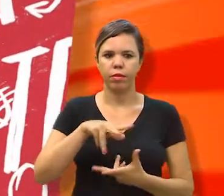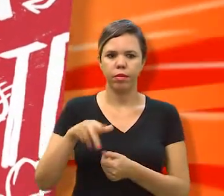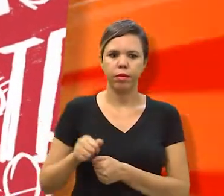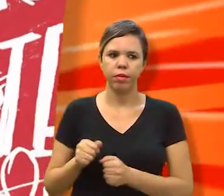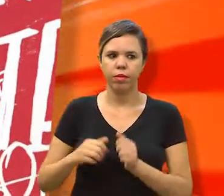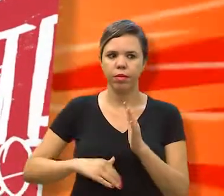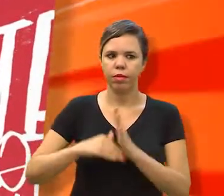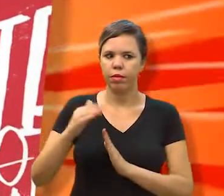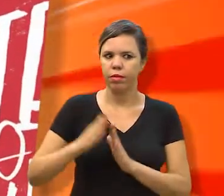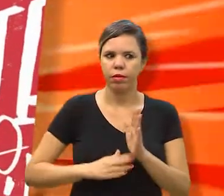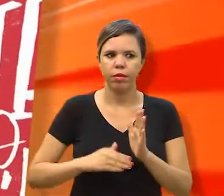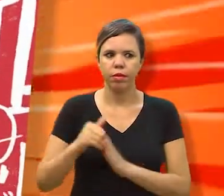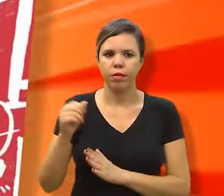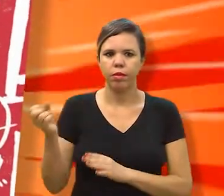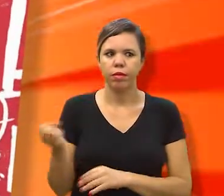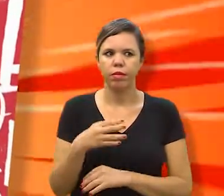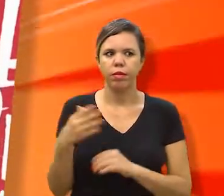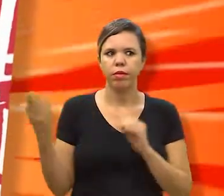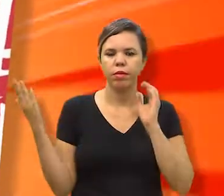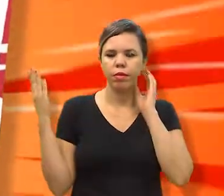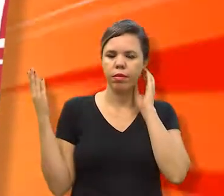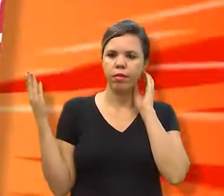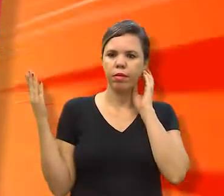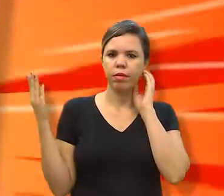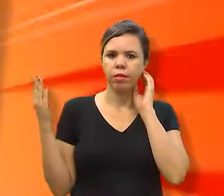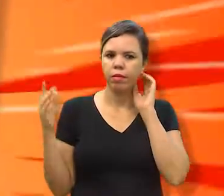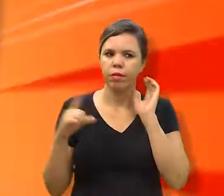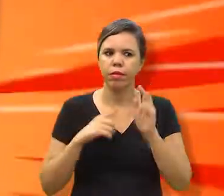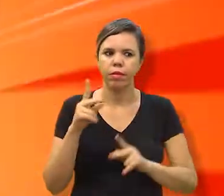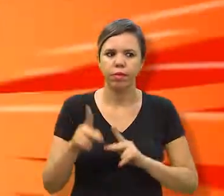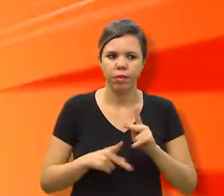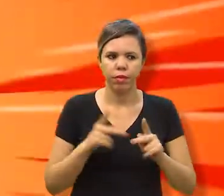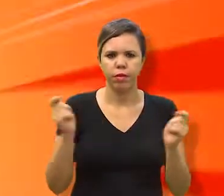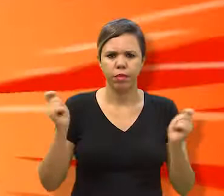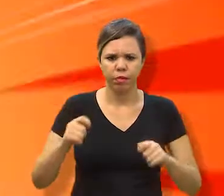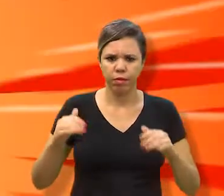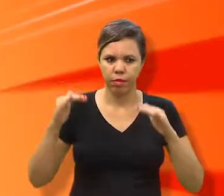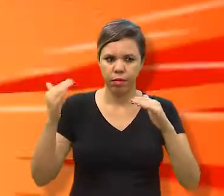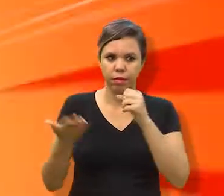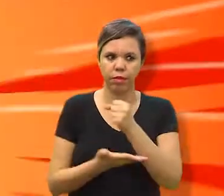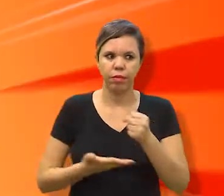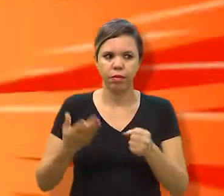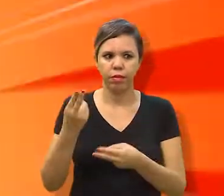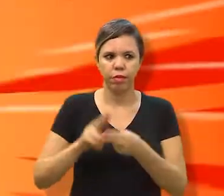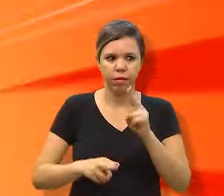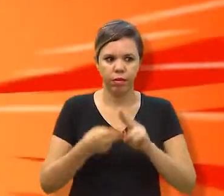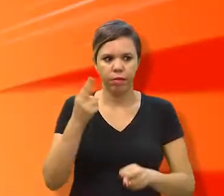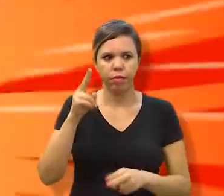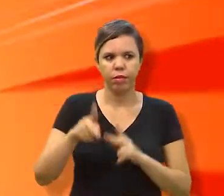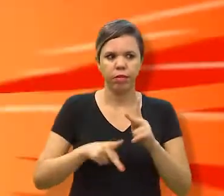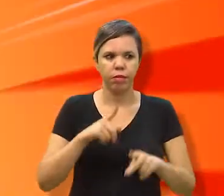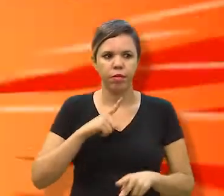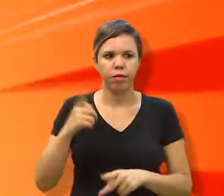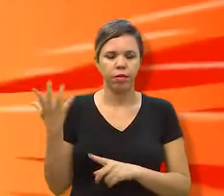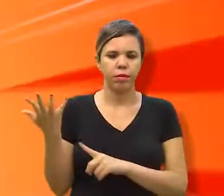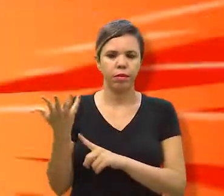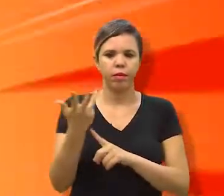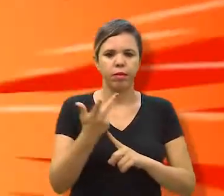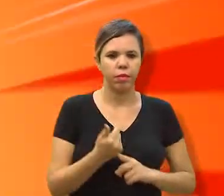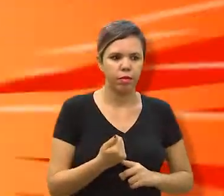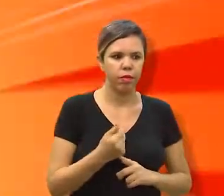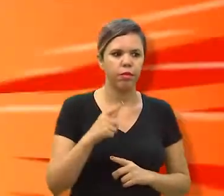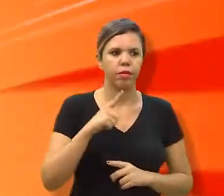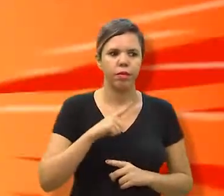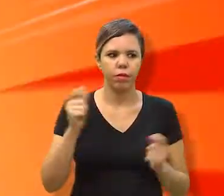do Tinta Fresca existem pessoas com poderes baseados nos seus dons. Então, se a pessoa tem um dom da arte, né,